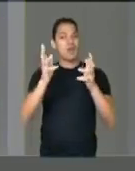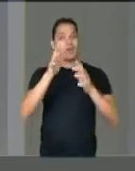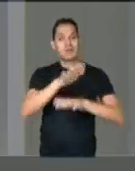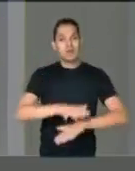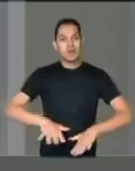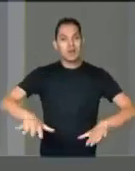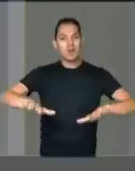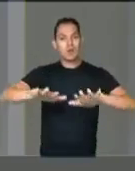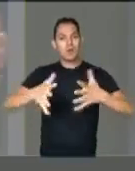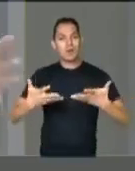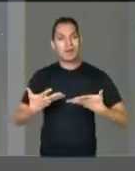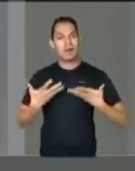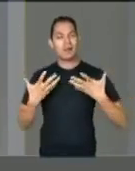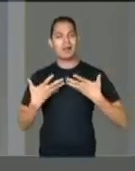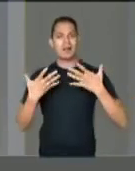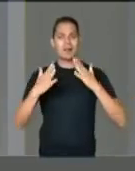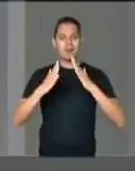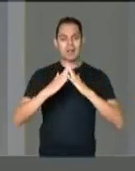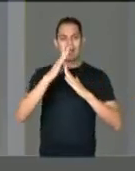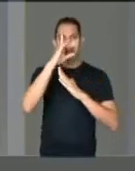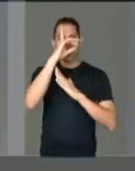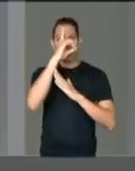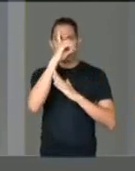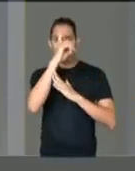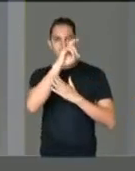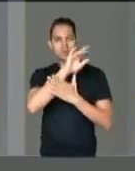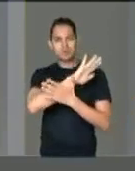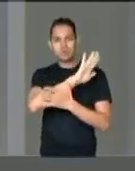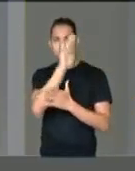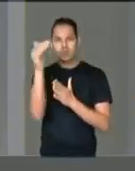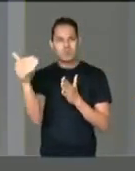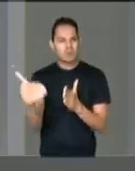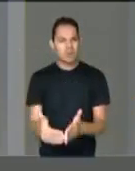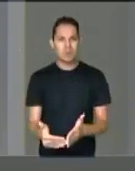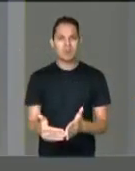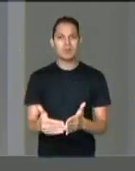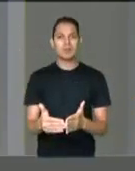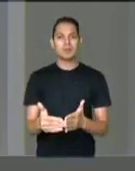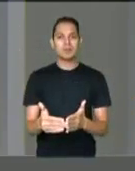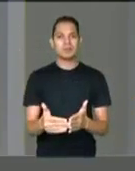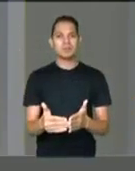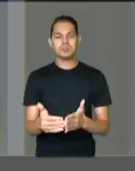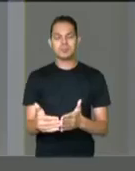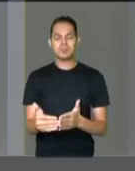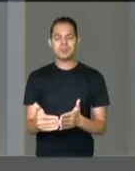alegre, as igrejas, praticamente todas,